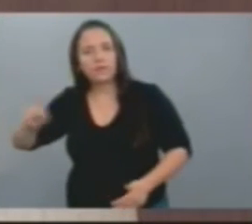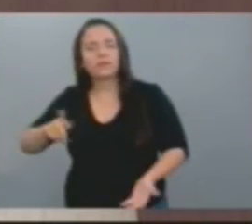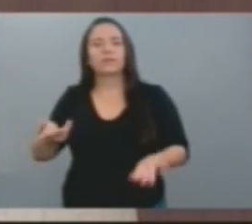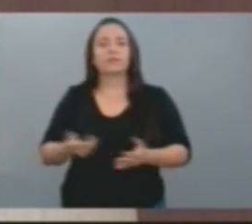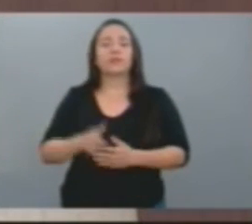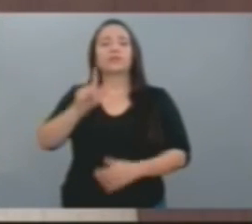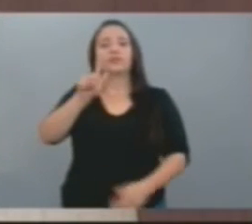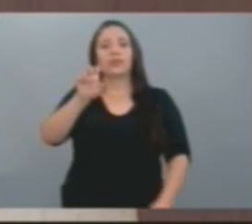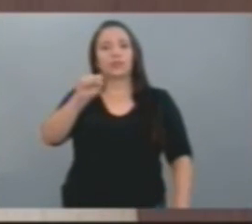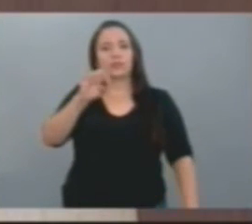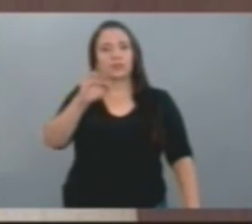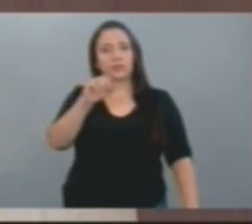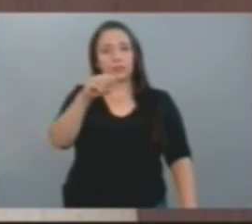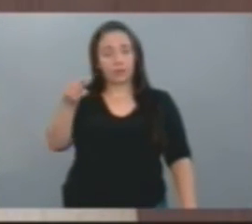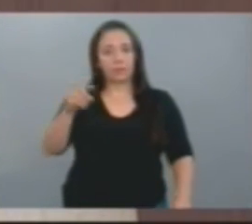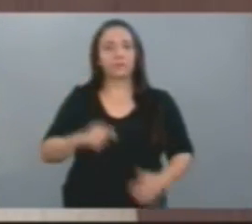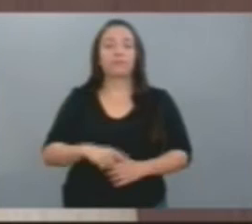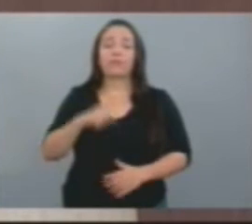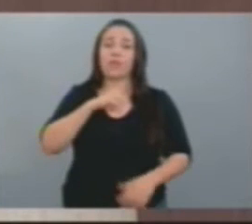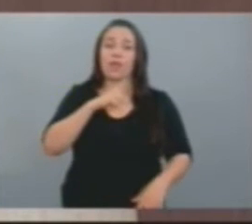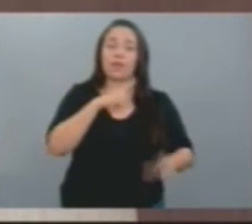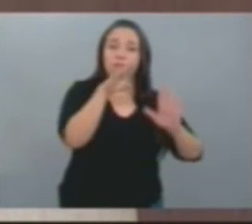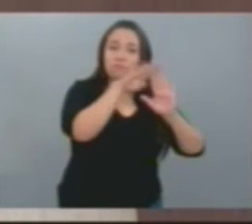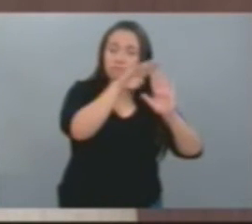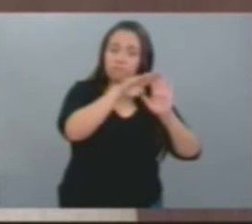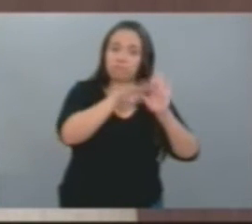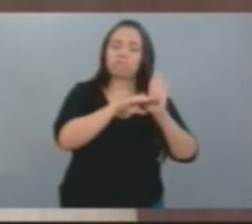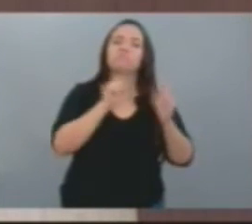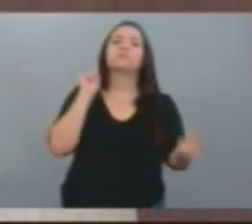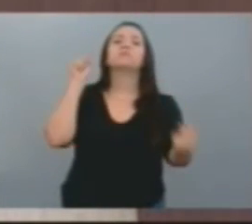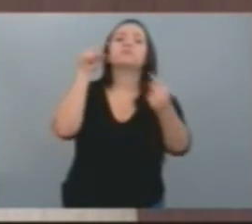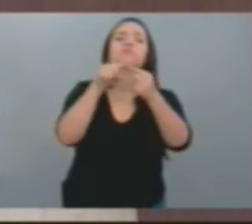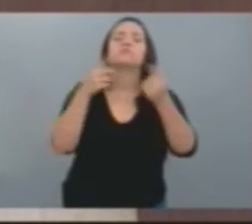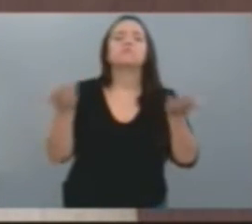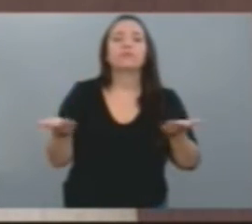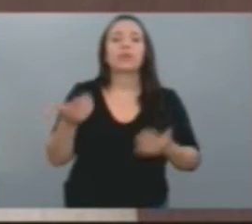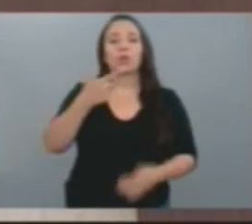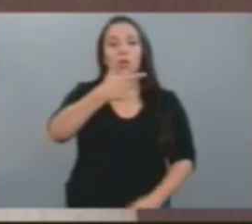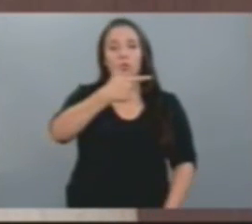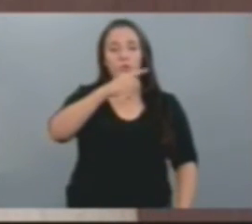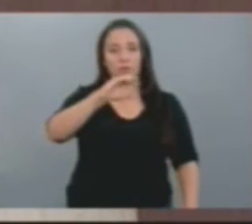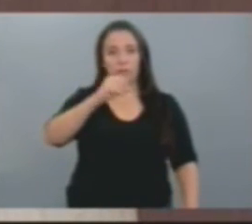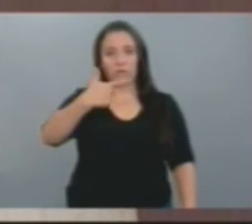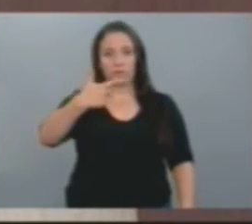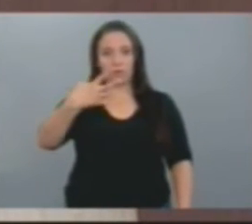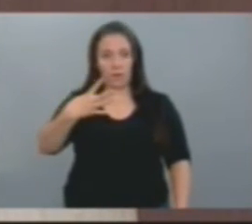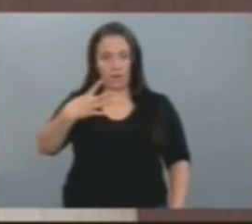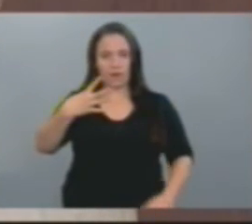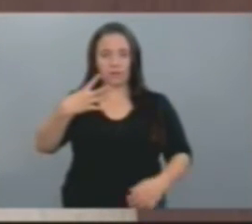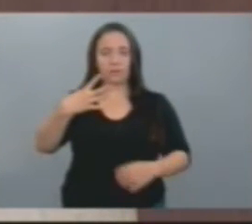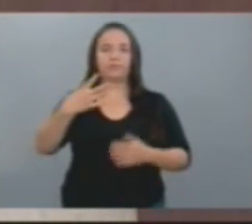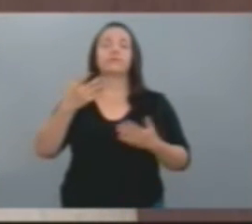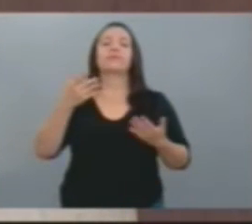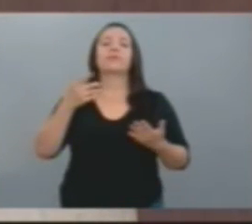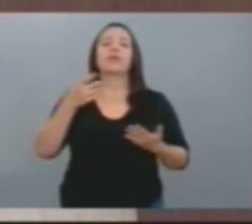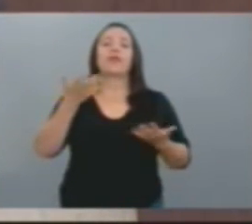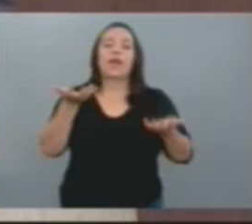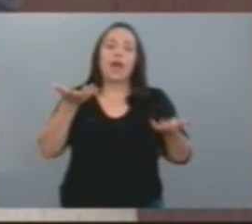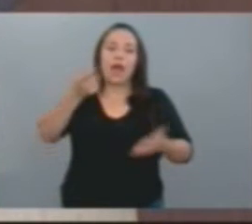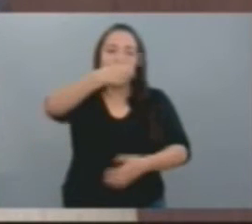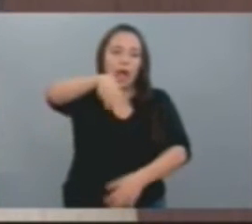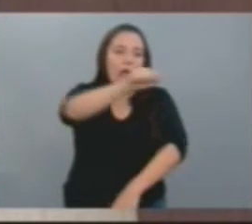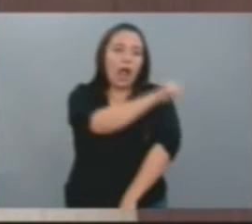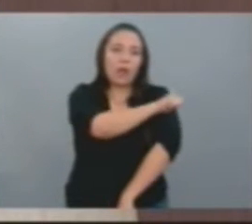das metas do plano é que até 2024, metade da rede